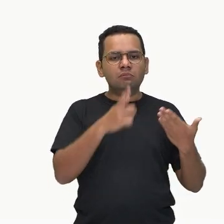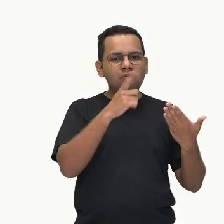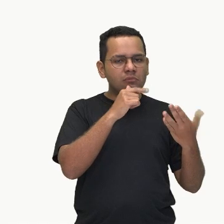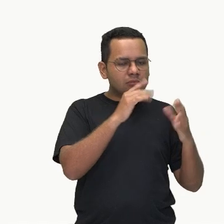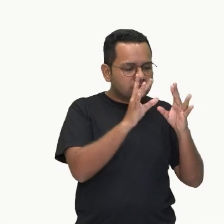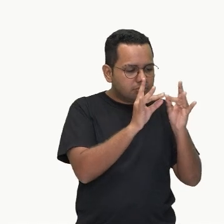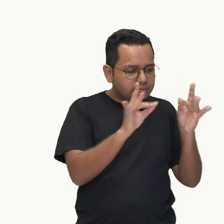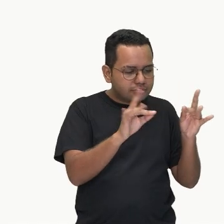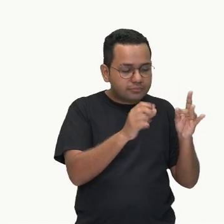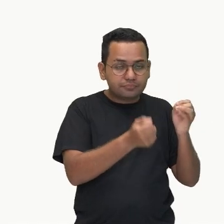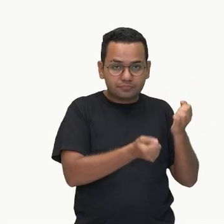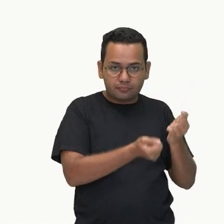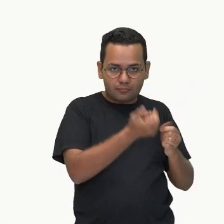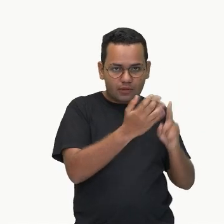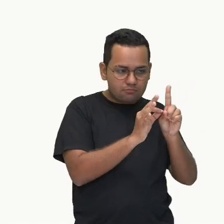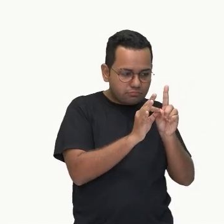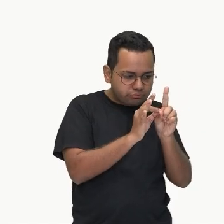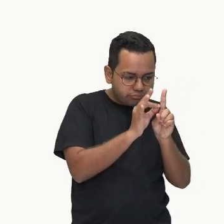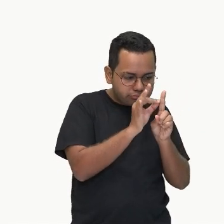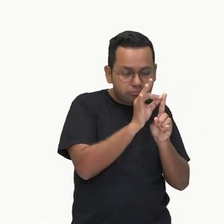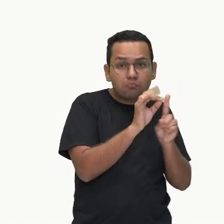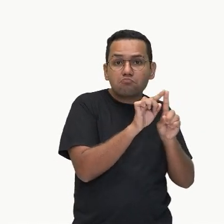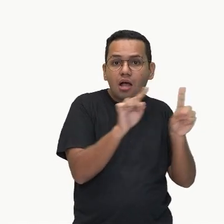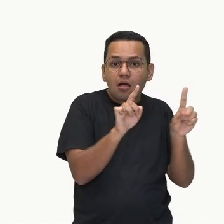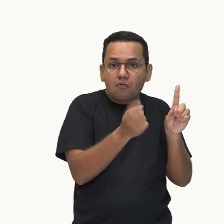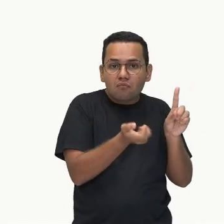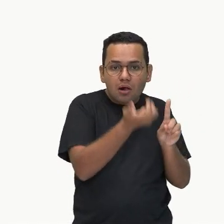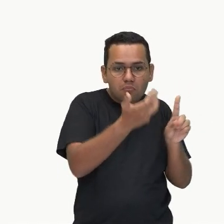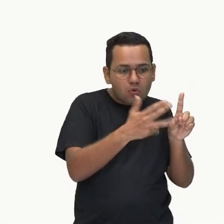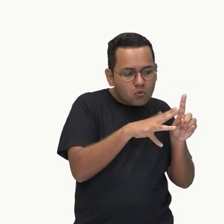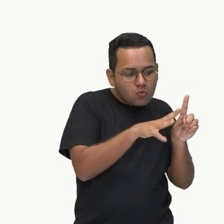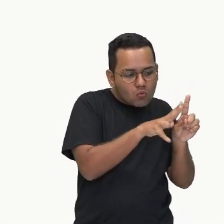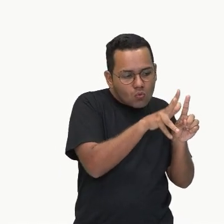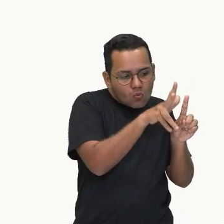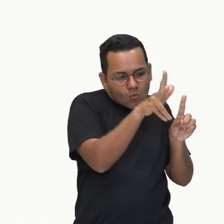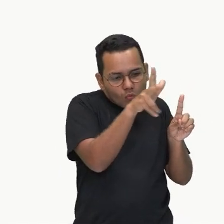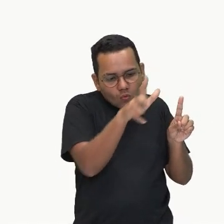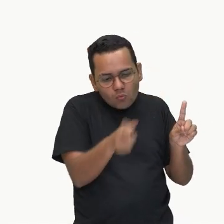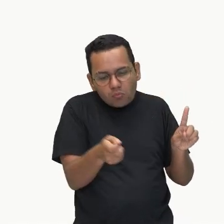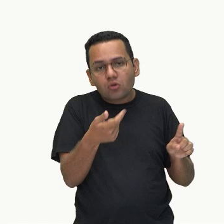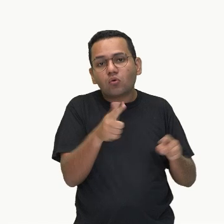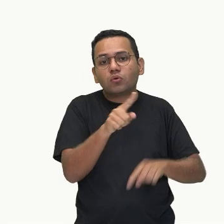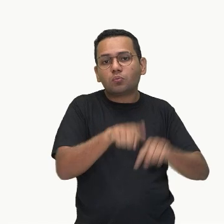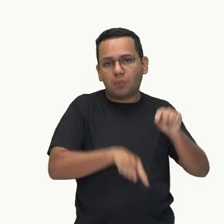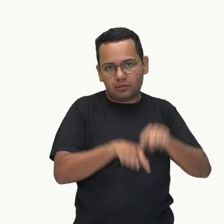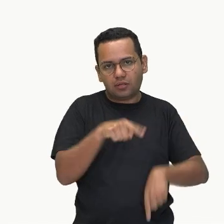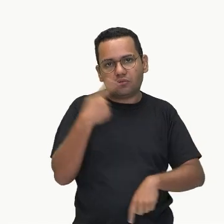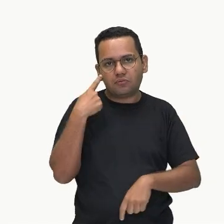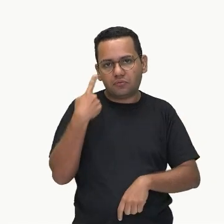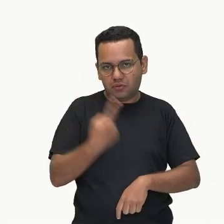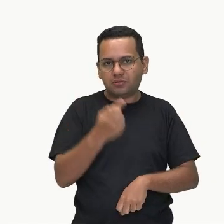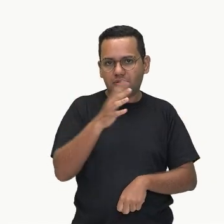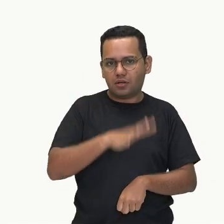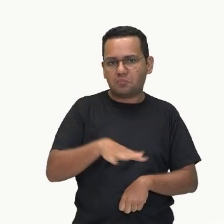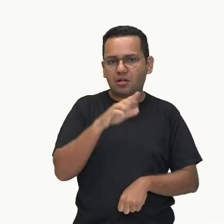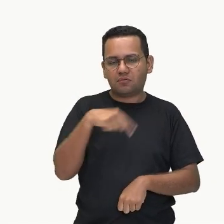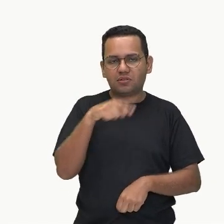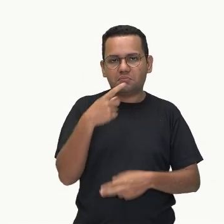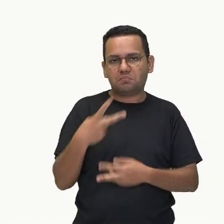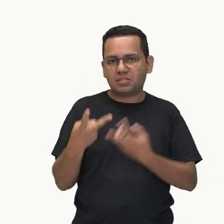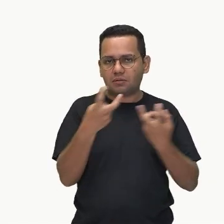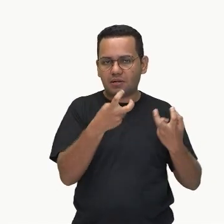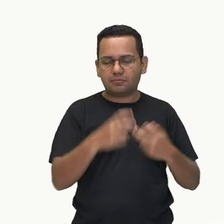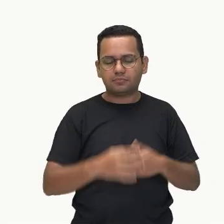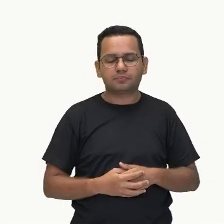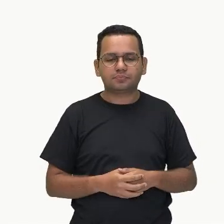são condensados, são recolhidos em outro recipiente. Observa o nosso esquema que fica bem fácil de entender. Nós